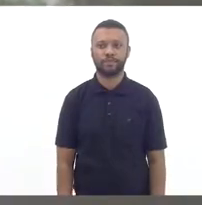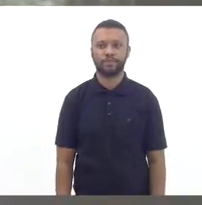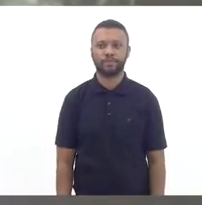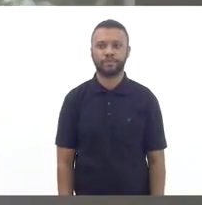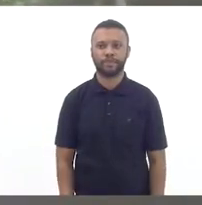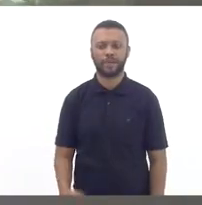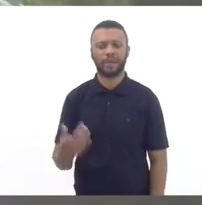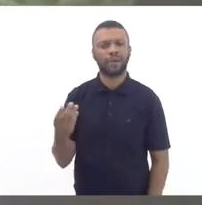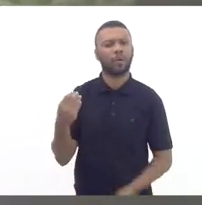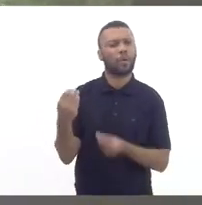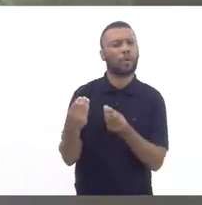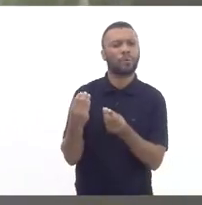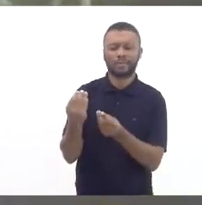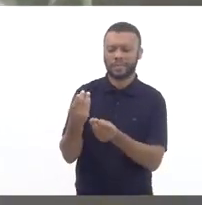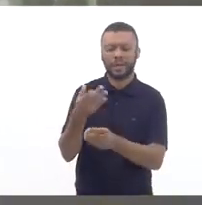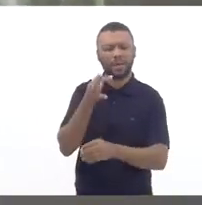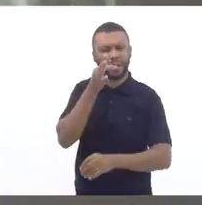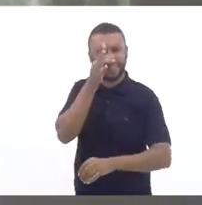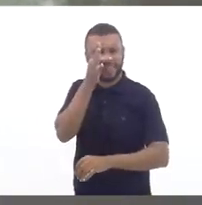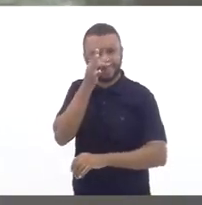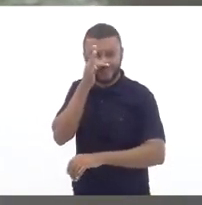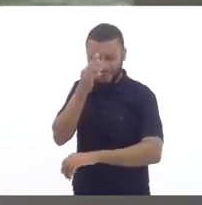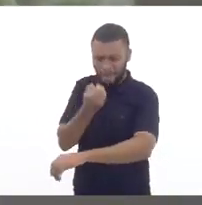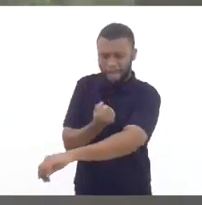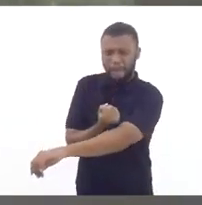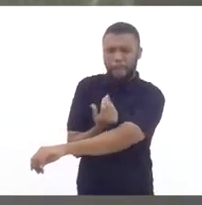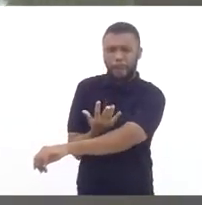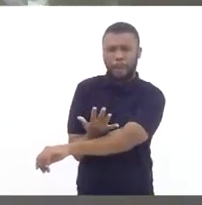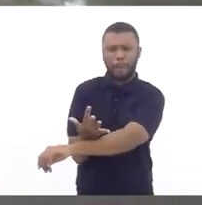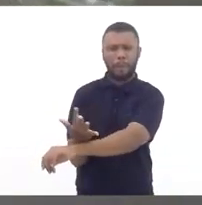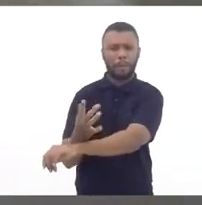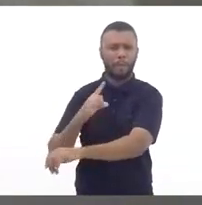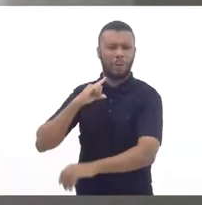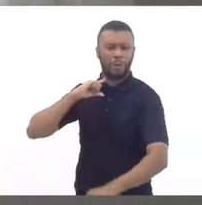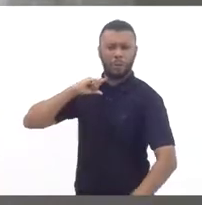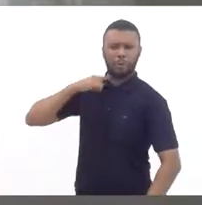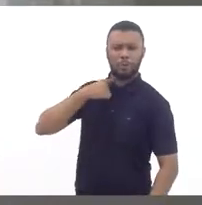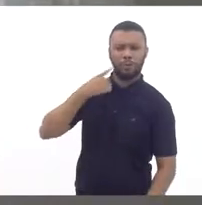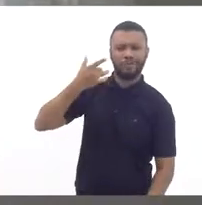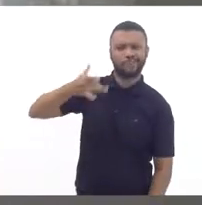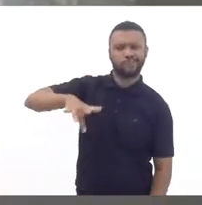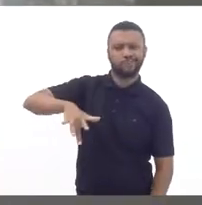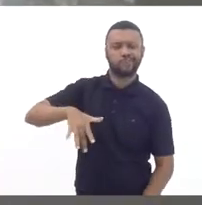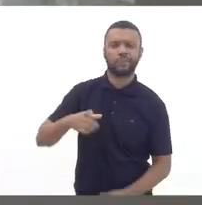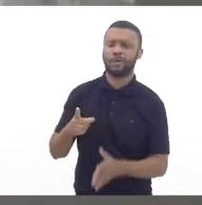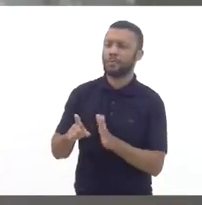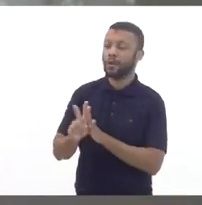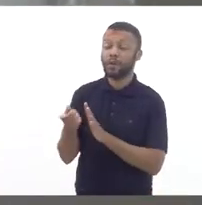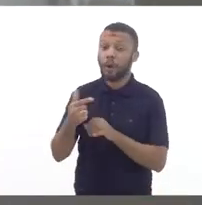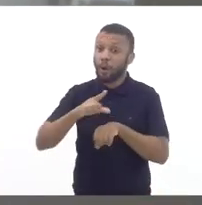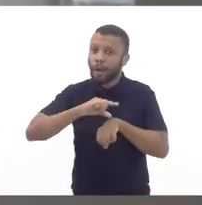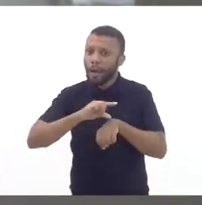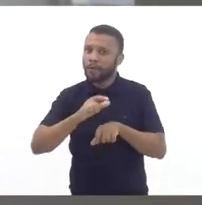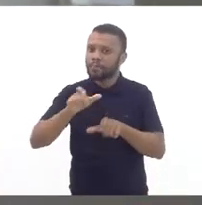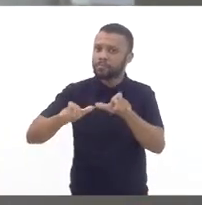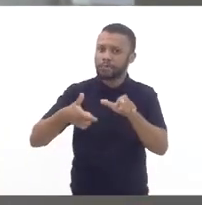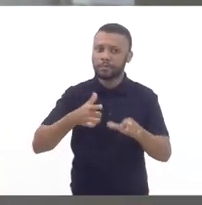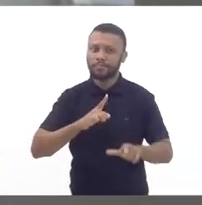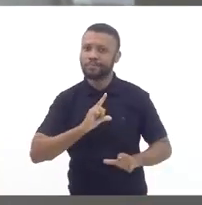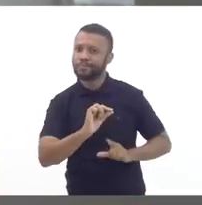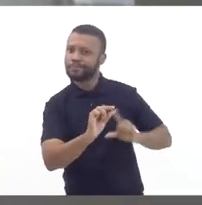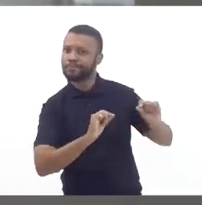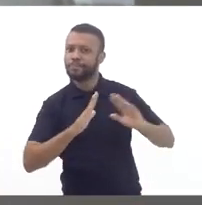matagal que se encontra aqui, ó. Matagal, uma sujeira danada, cheio de tudo. No horário que as pessoas estão saindo da escola,